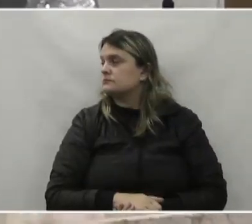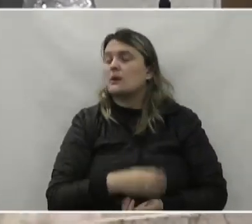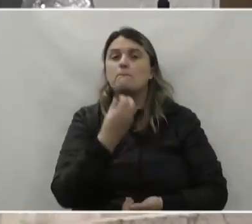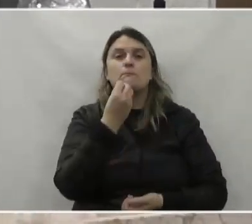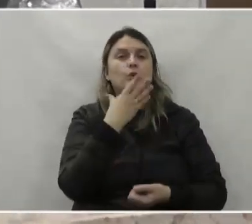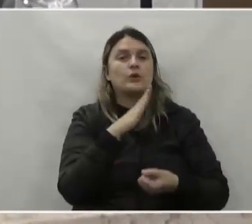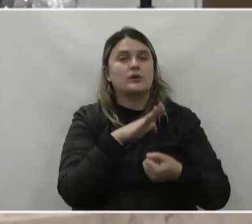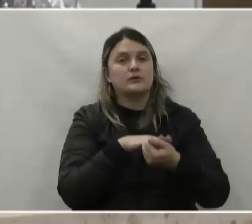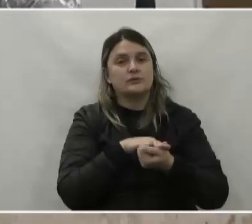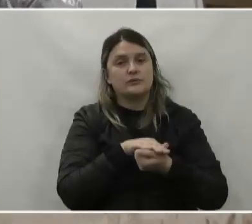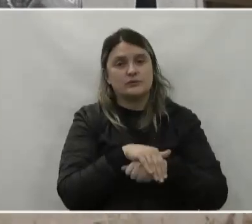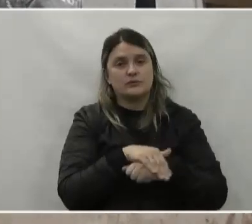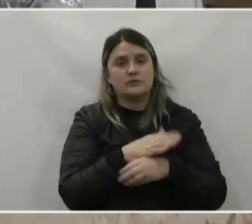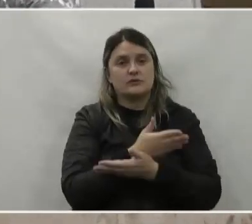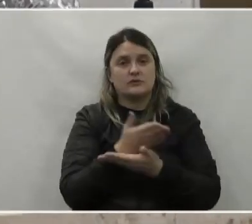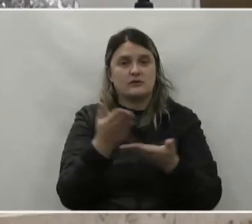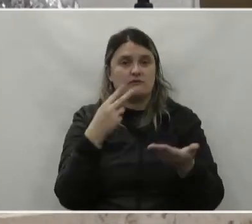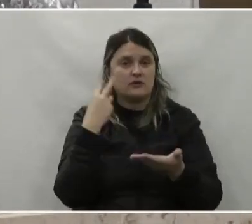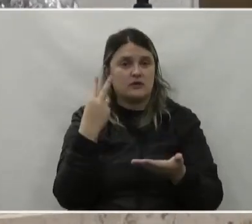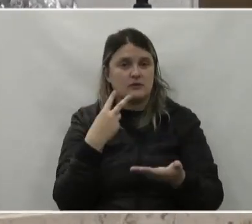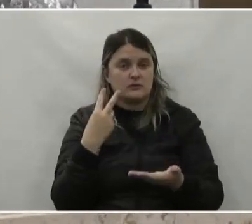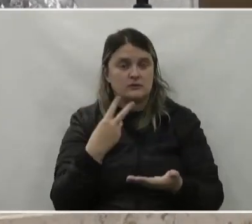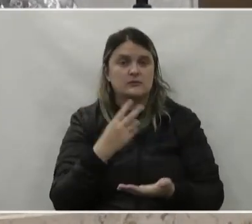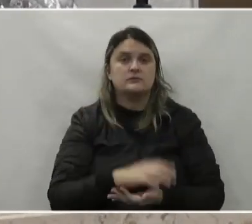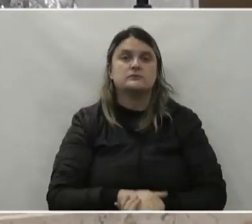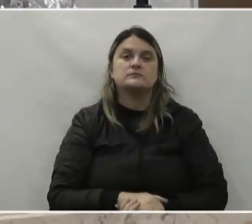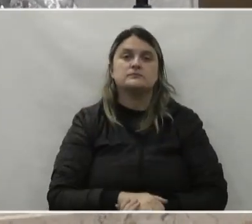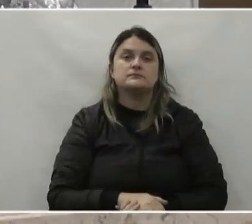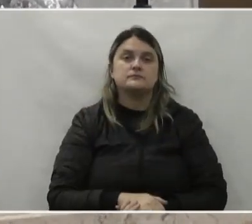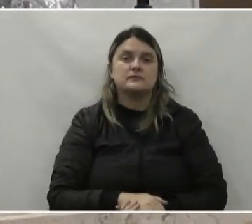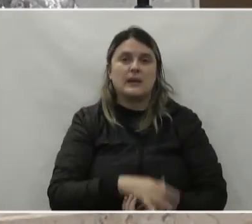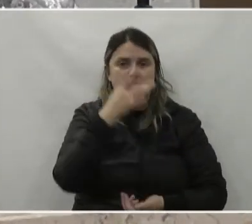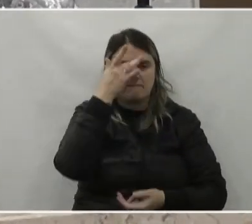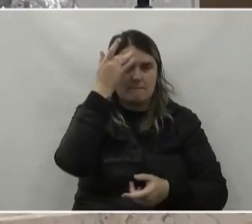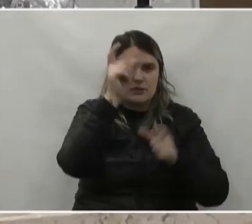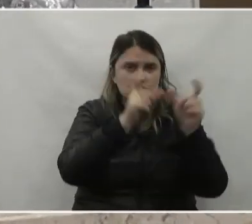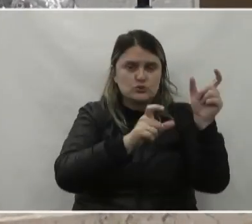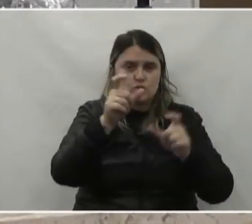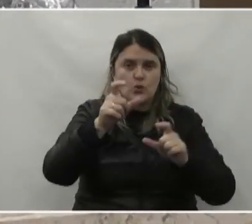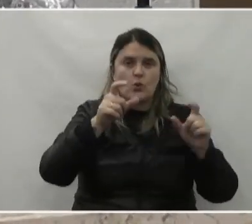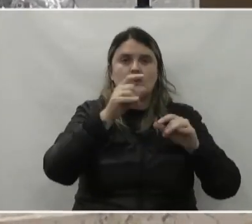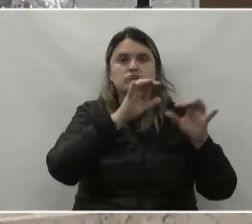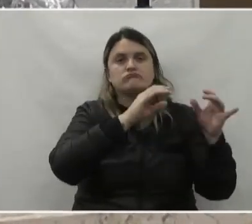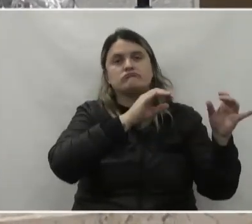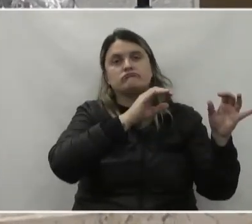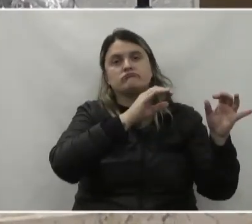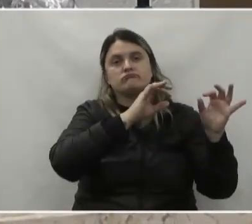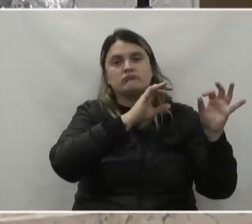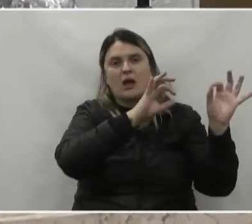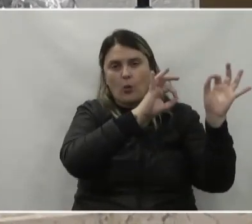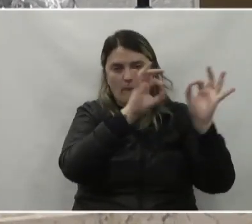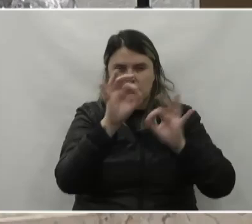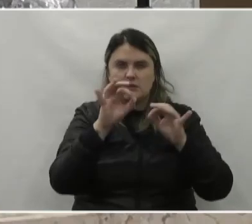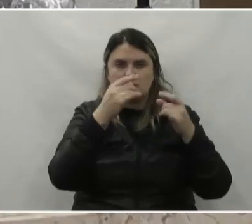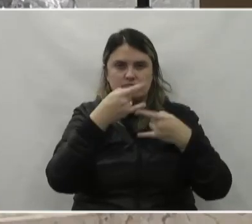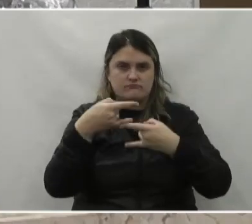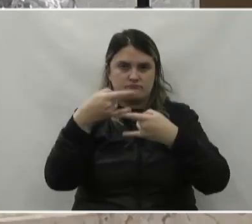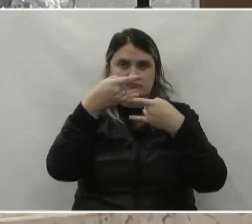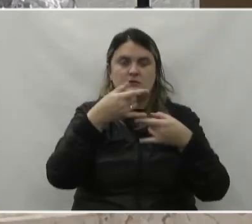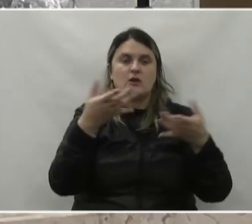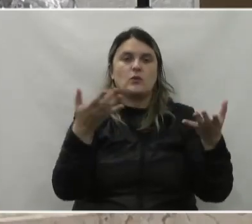Boa noite aos nossos colegas vereadores, às pessoas que nos assistem. Hoje eu queria também falar de